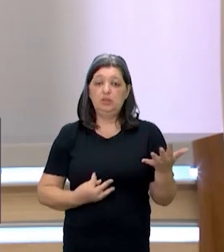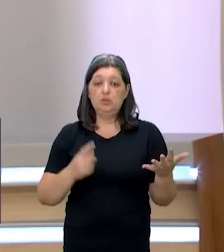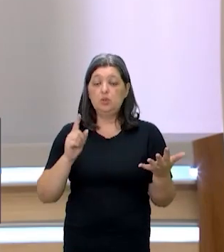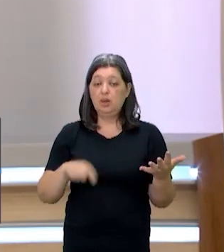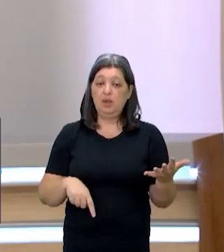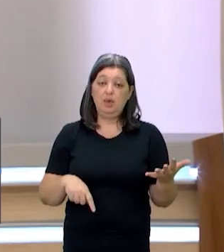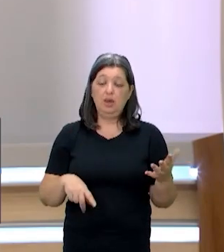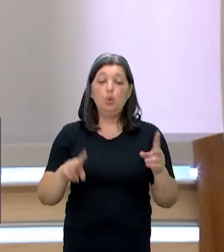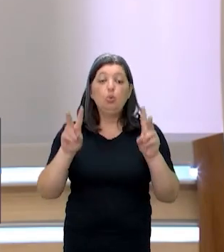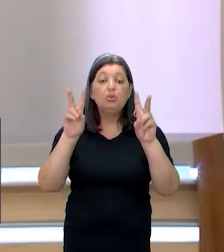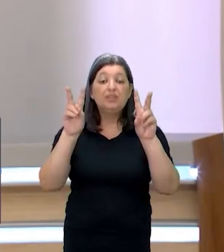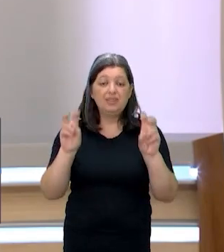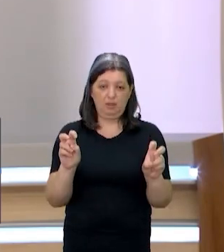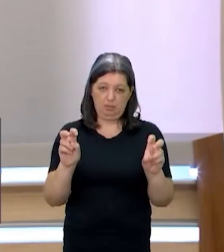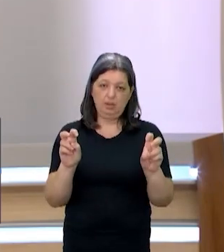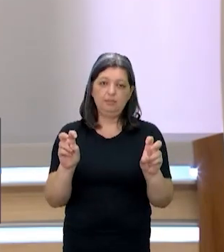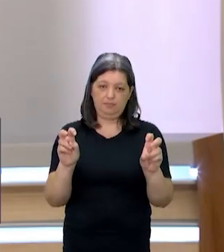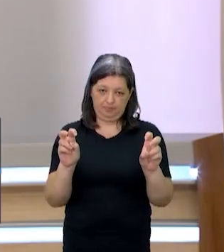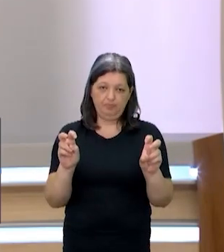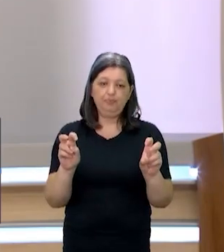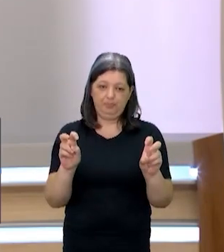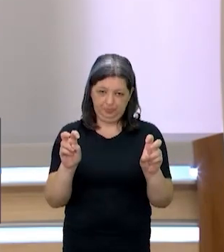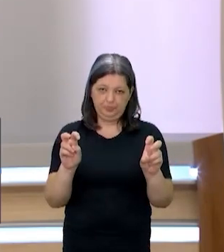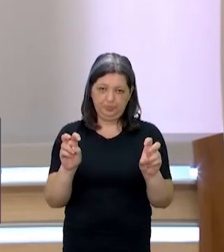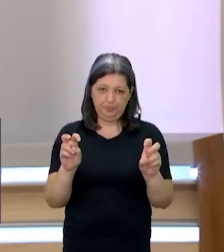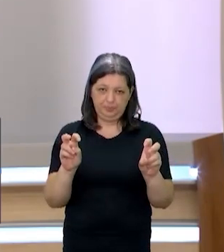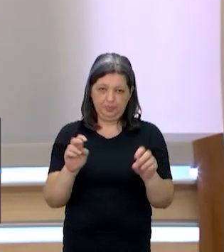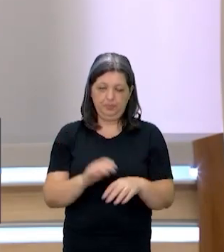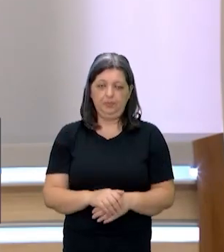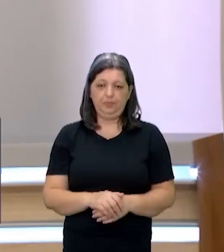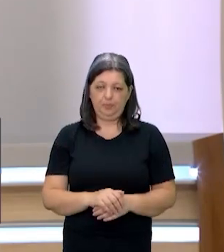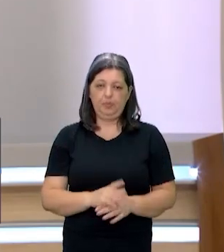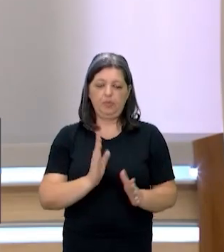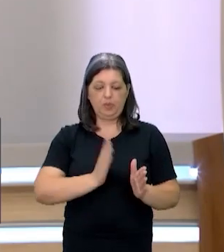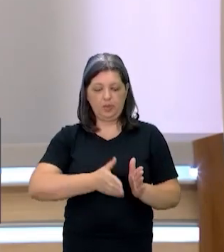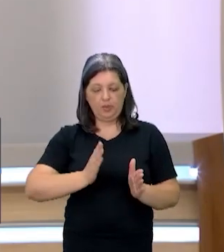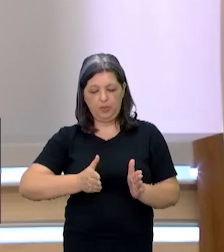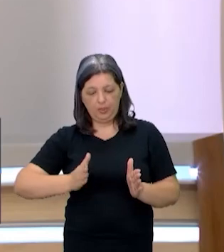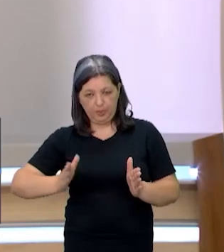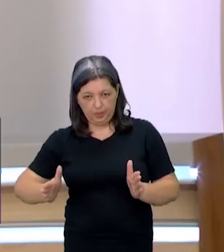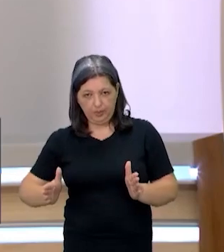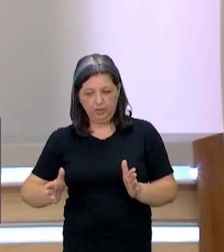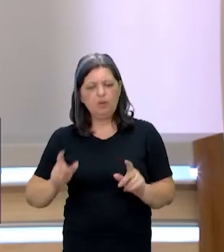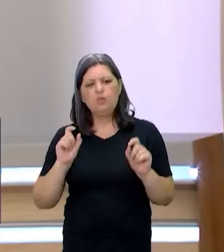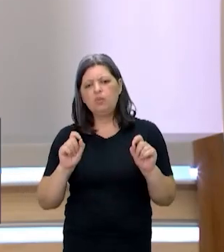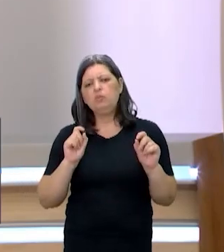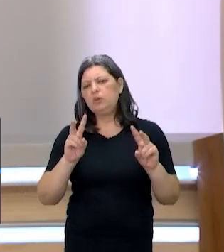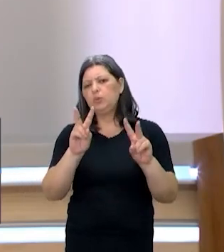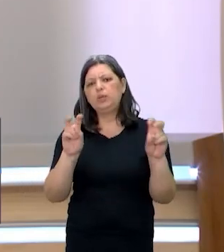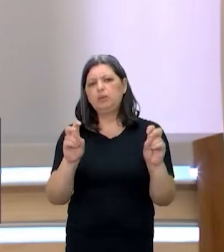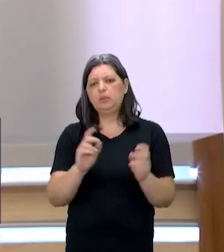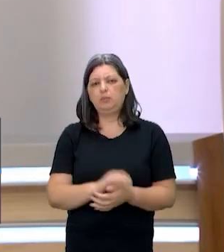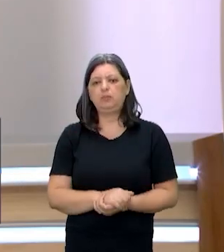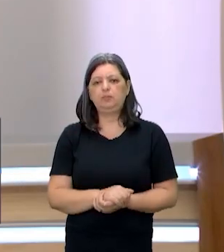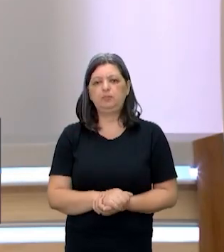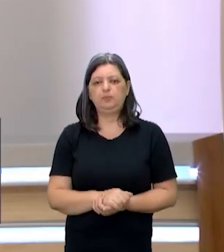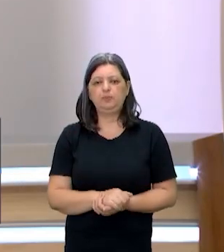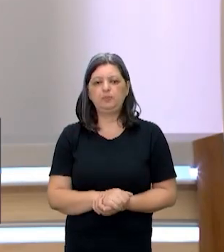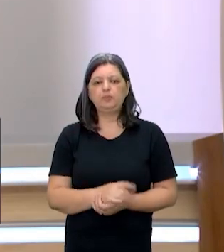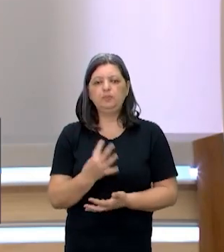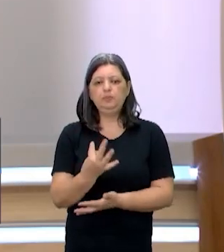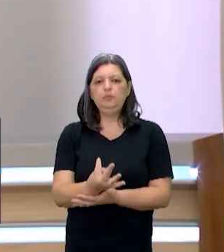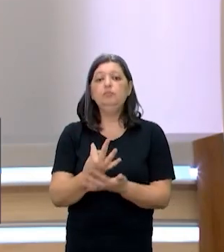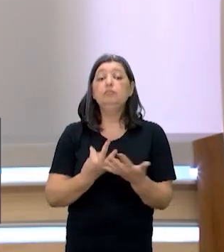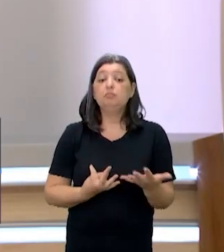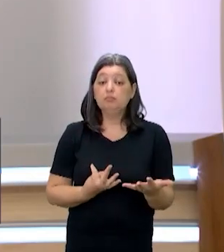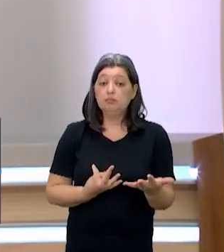o tema do texto. Eu falei tudo aqui de uma vez, a gente vai fazer separadinho. Então, qual seria o tema desse texto,